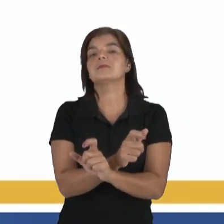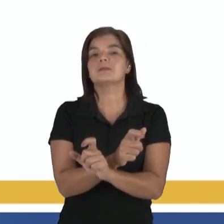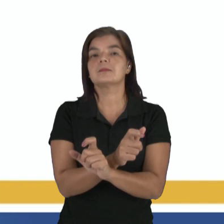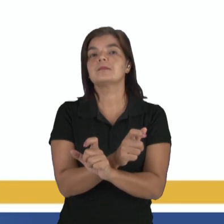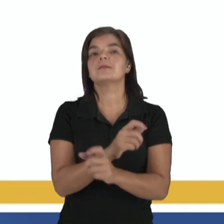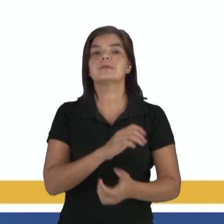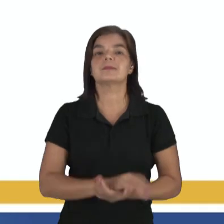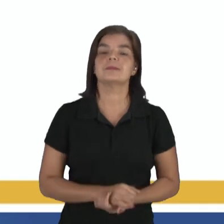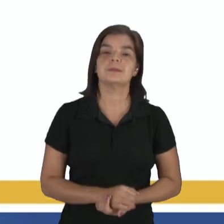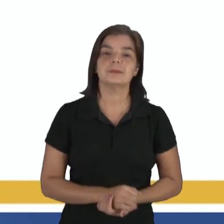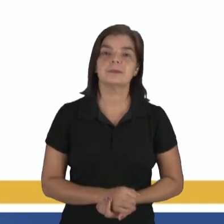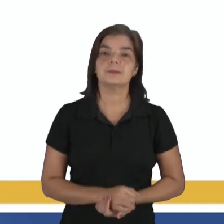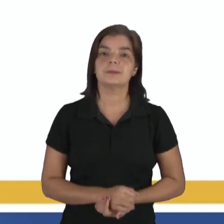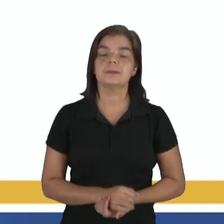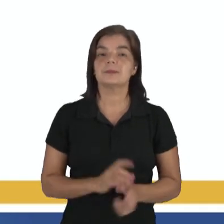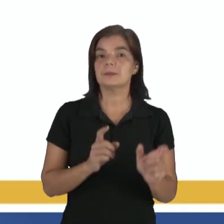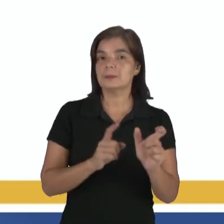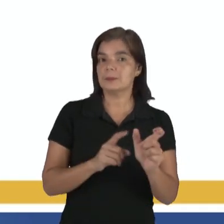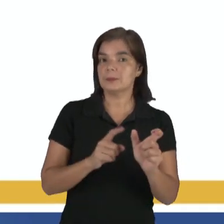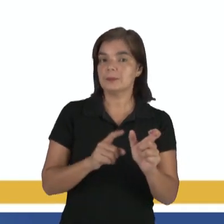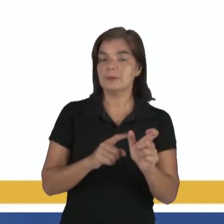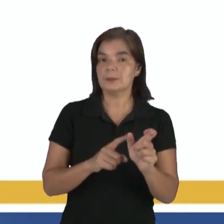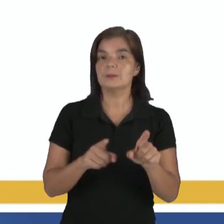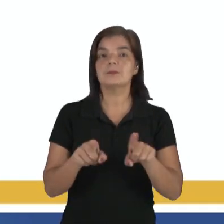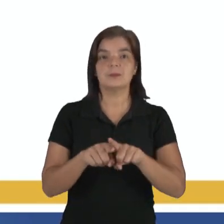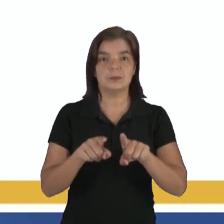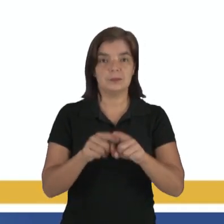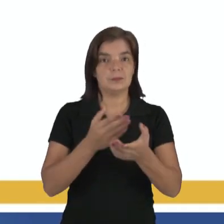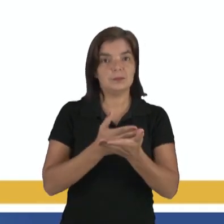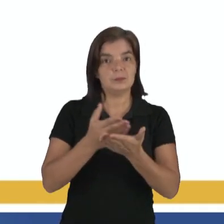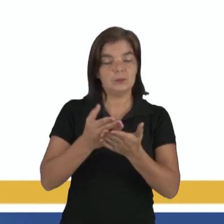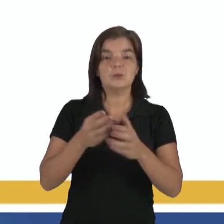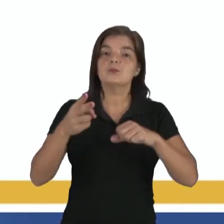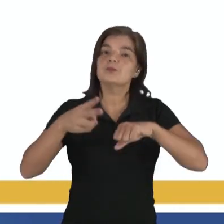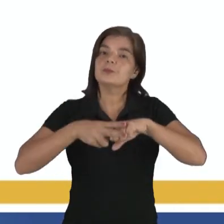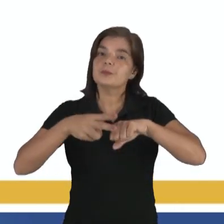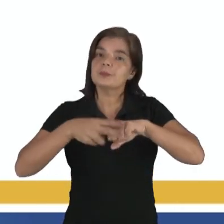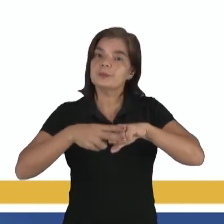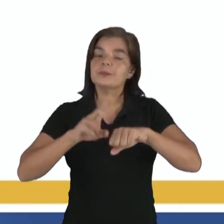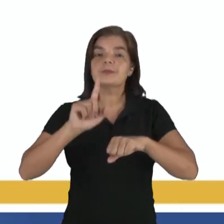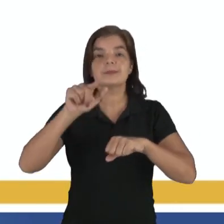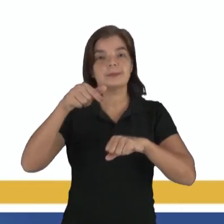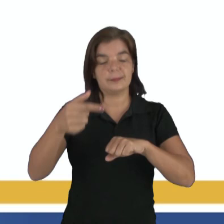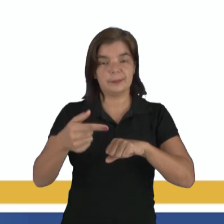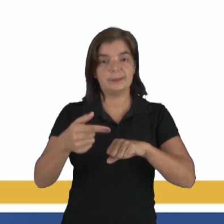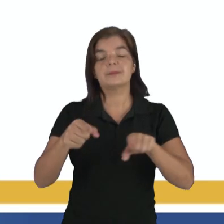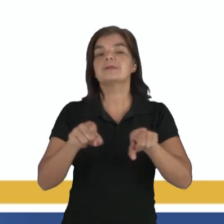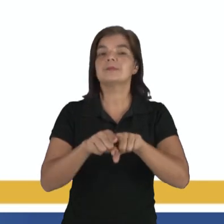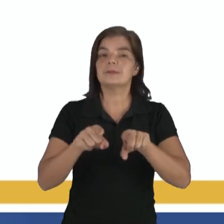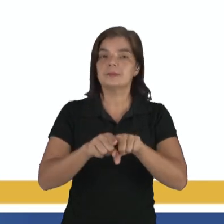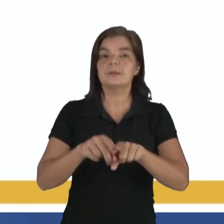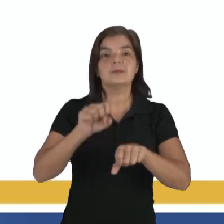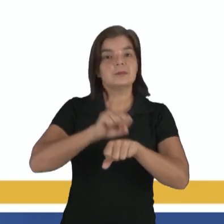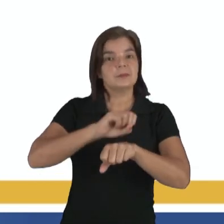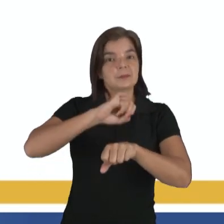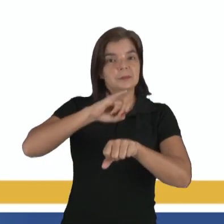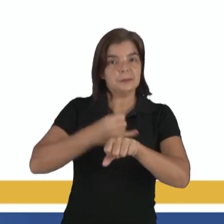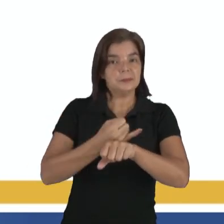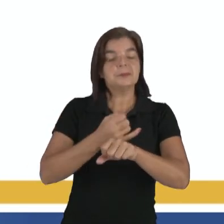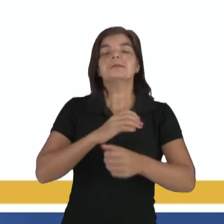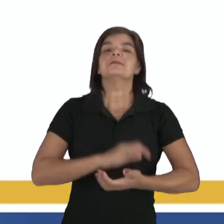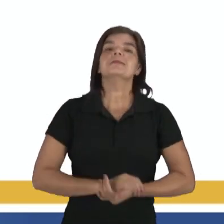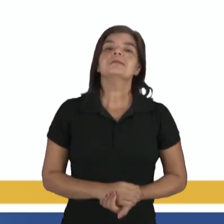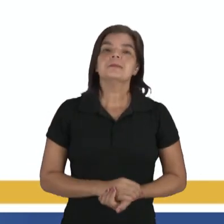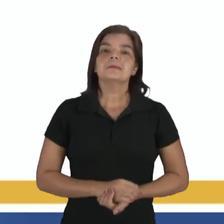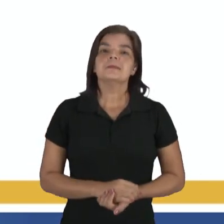duas primeiras letras, as duas primeiras palavras, né? Então, primeiro a gente tem que começar com o verbo to be e só depois que a gente parte para o sujeito e o resto da